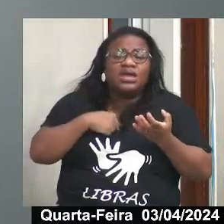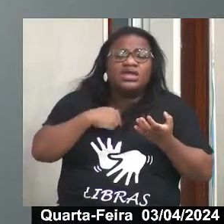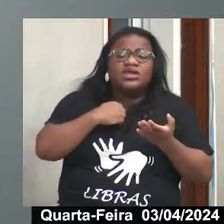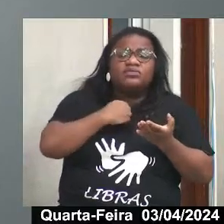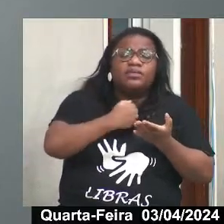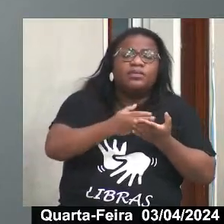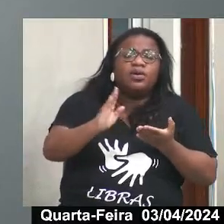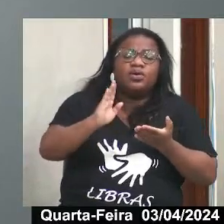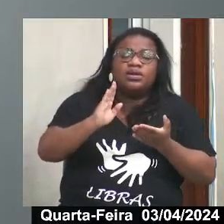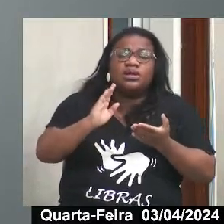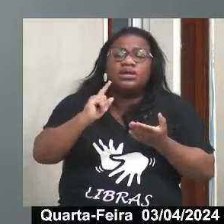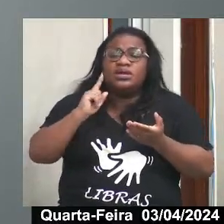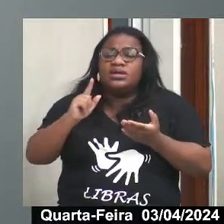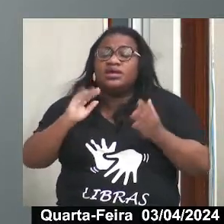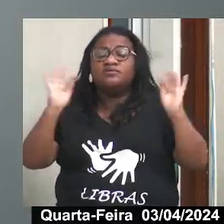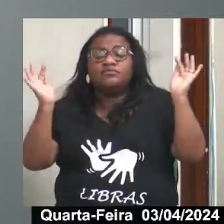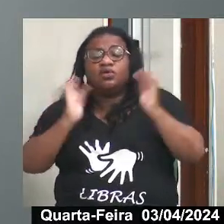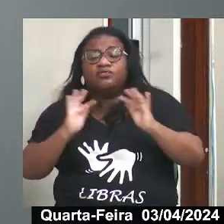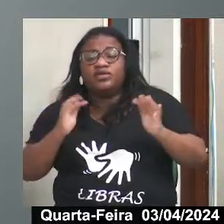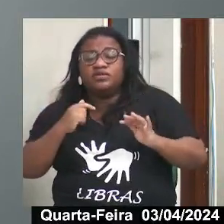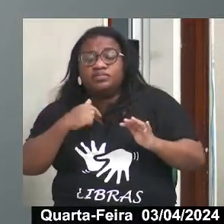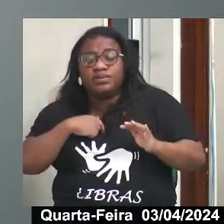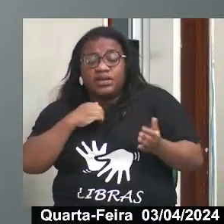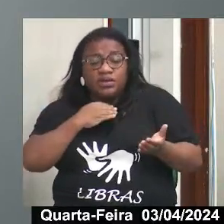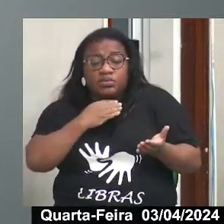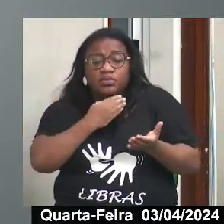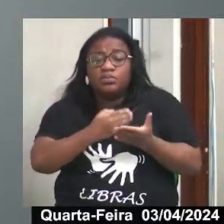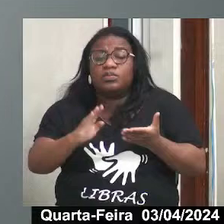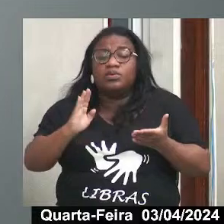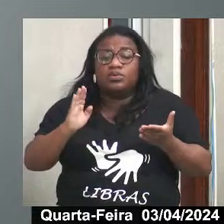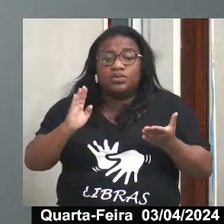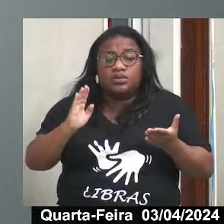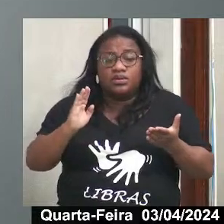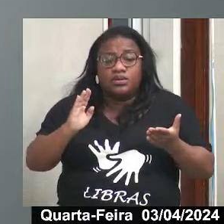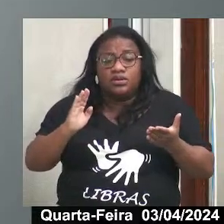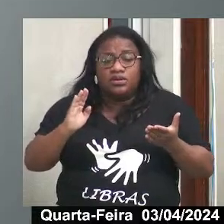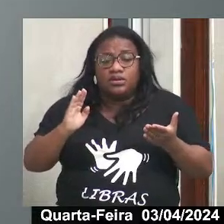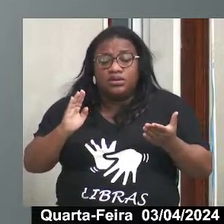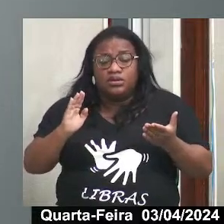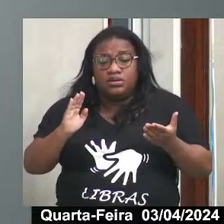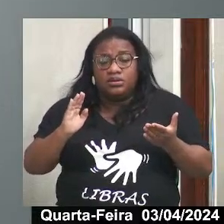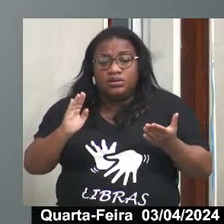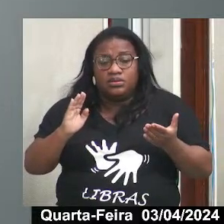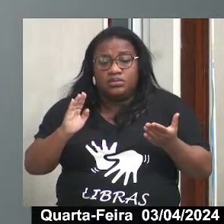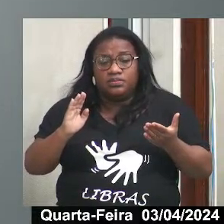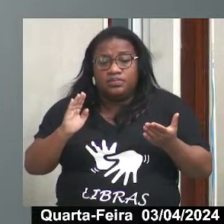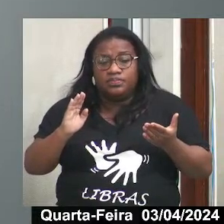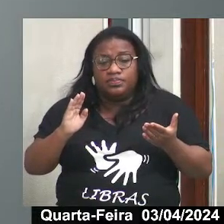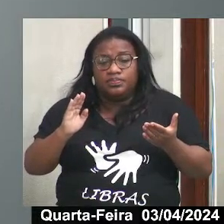se beneficiou com essa tentativa covarde de caçar um mandato eleito pelo povo?